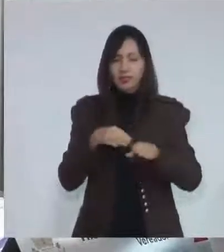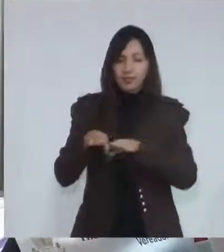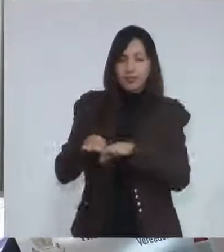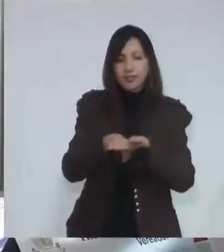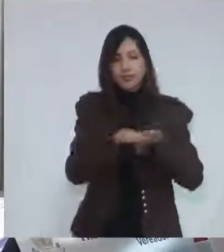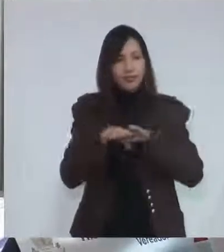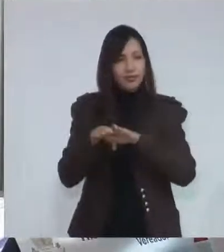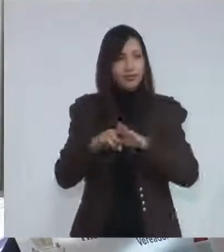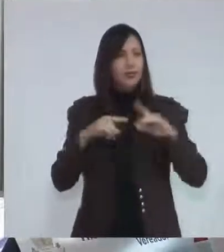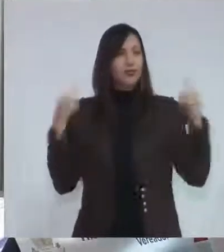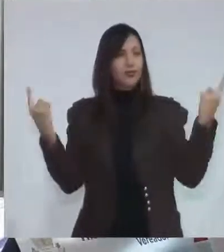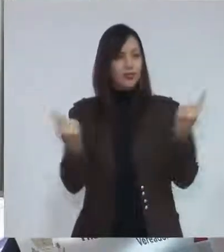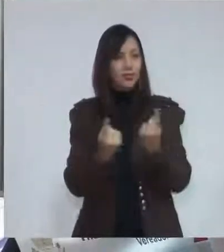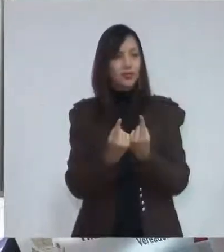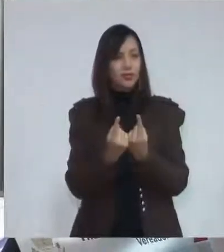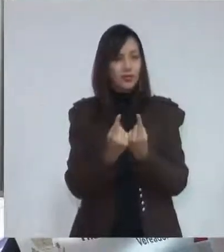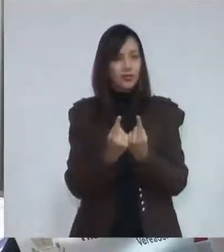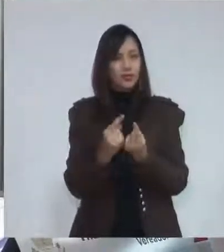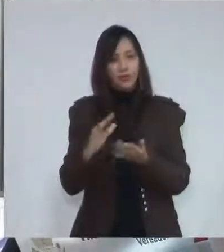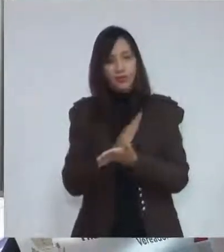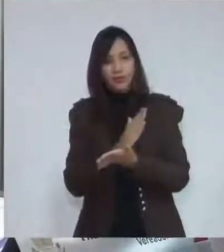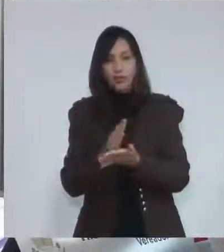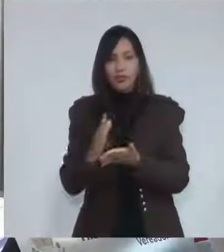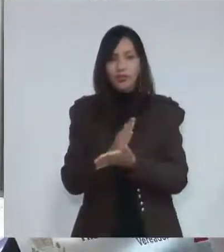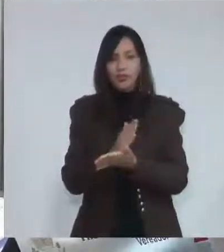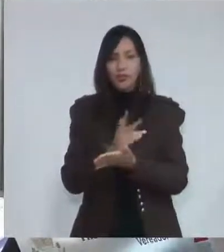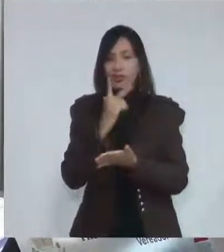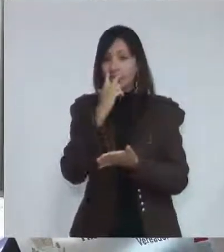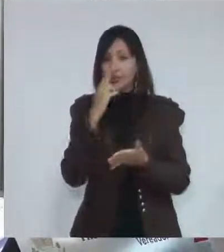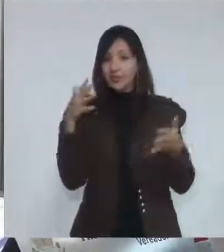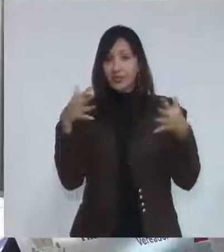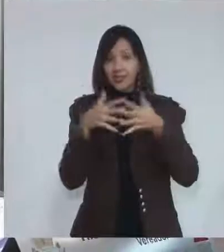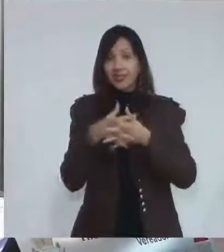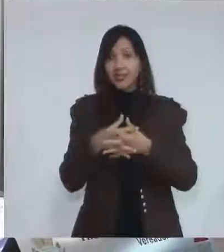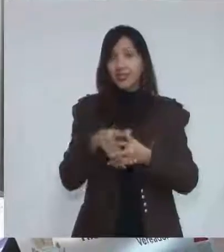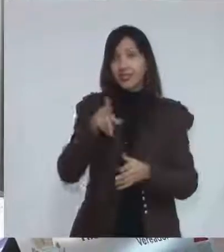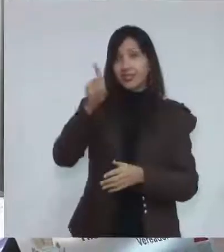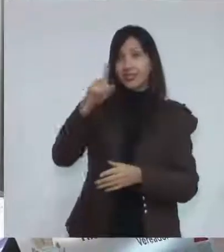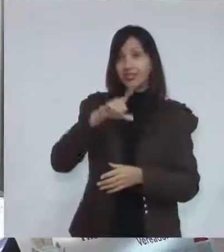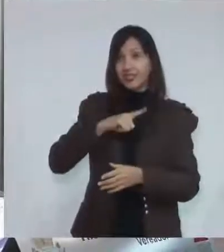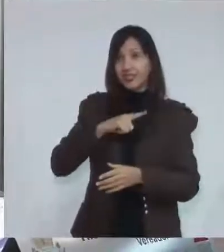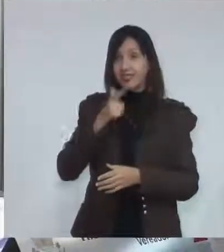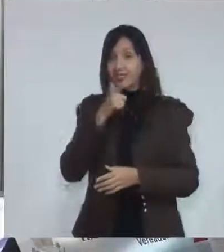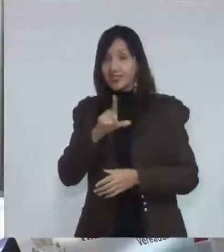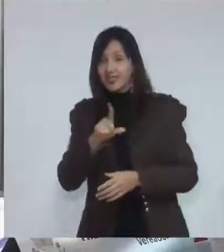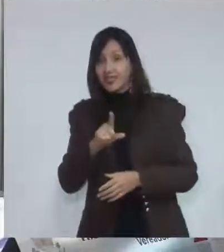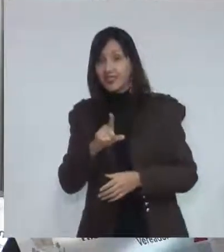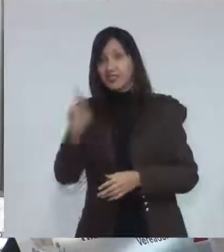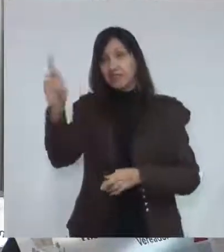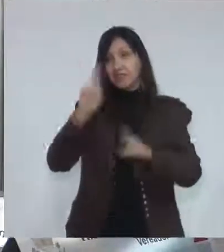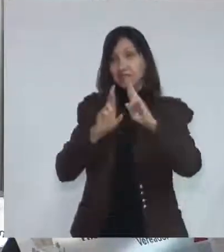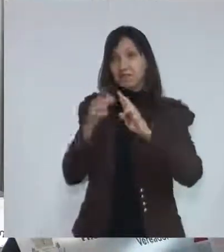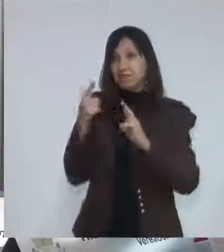harmônica, todos, né? Alguns acabam, às vezes, não sei se atrapalhando lá em cima, se lá em cima tem condições, se não tem, mas enfim,